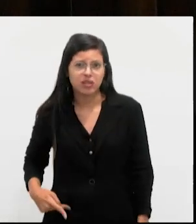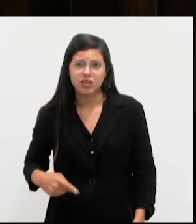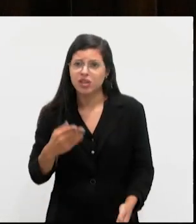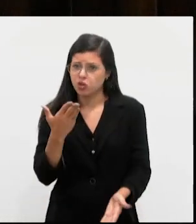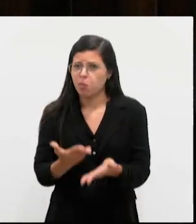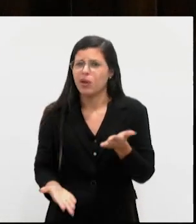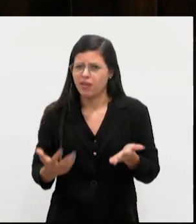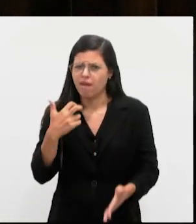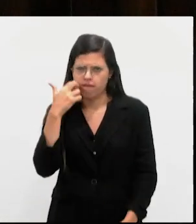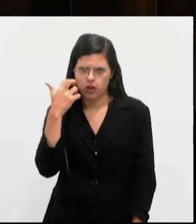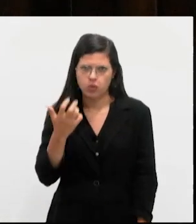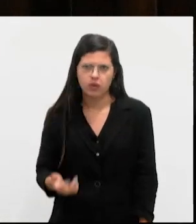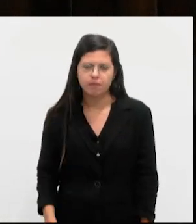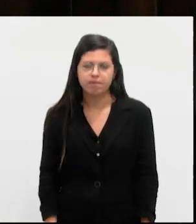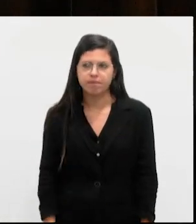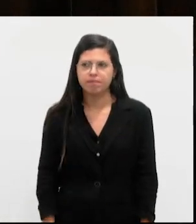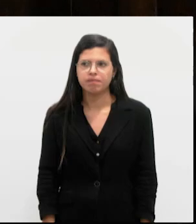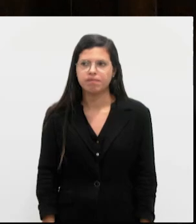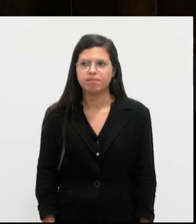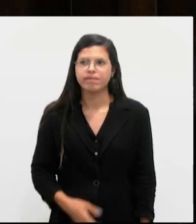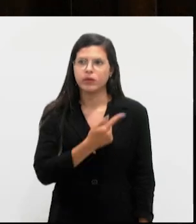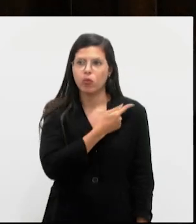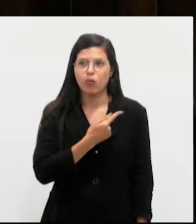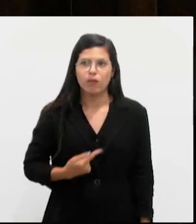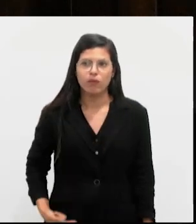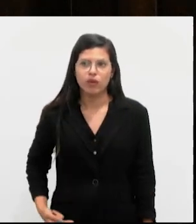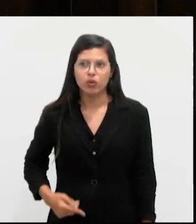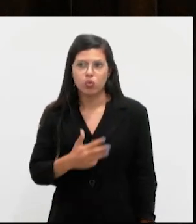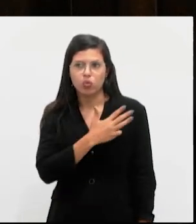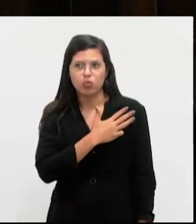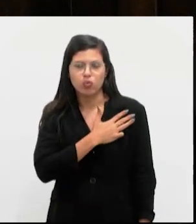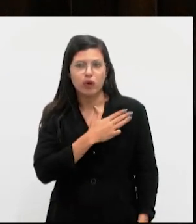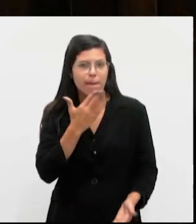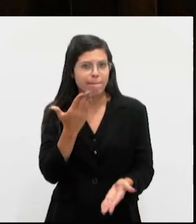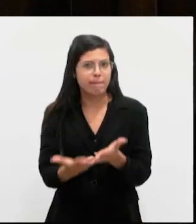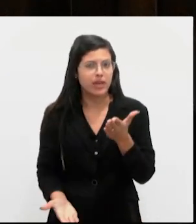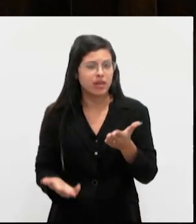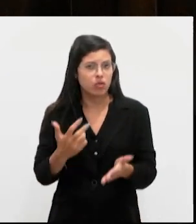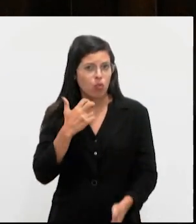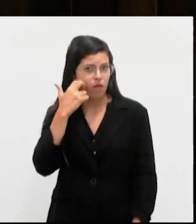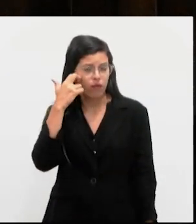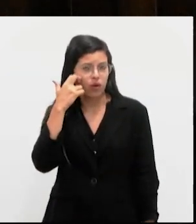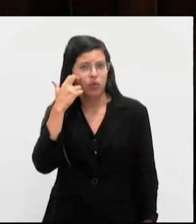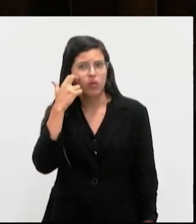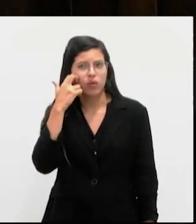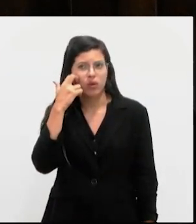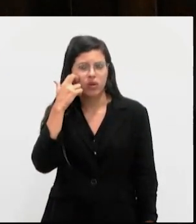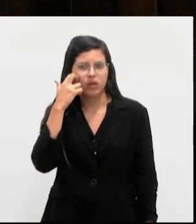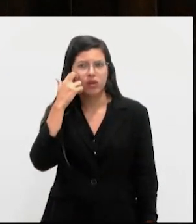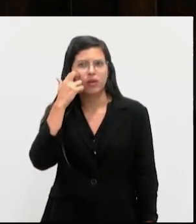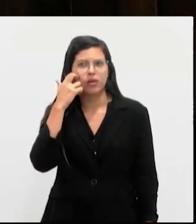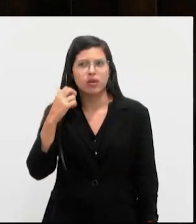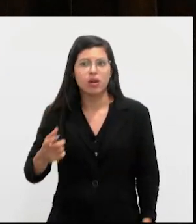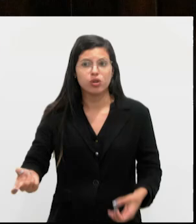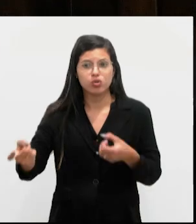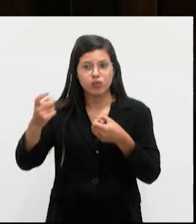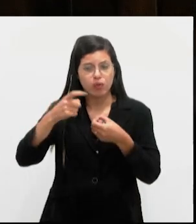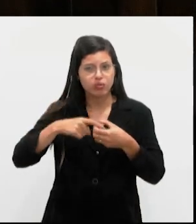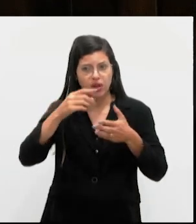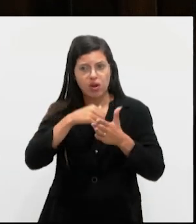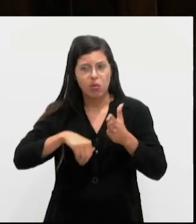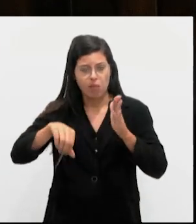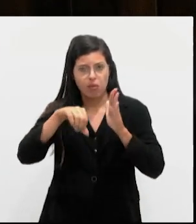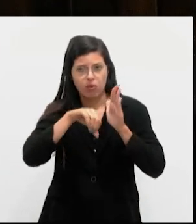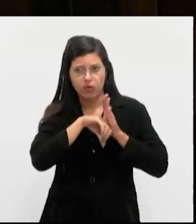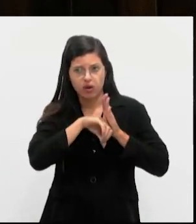tá? Governo Lula perdeu a vergonha. Eles voltaram para a cena do crime, como diz